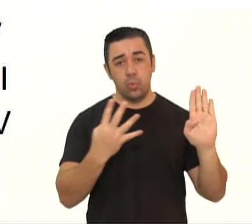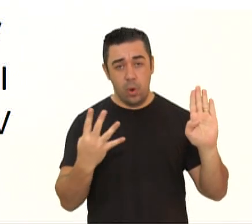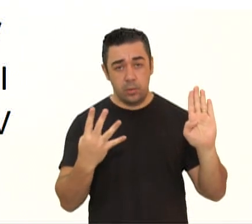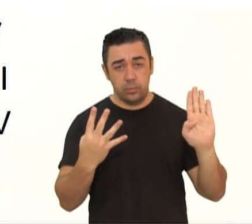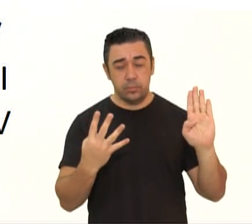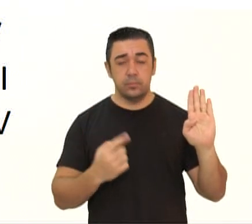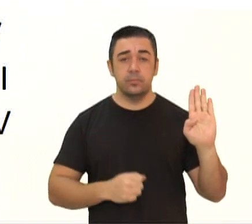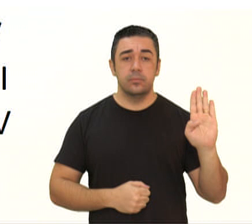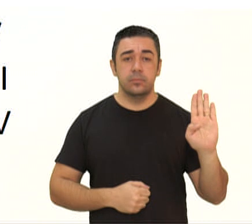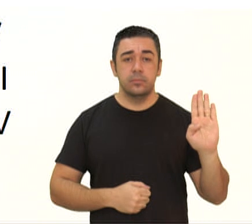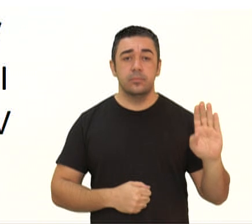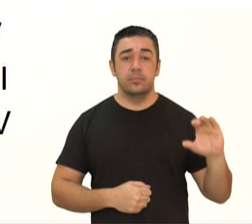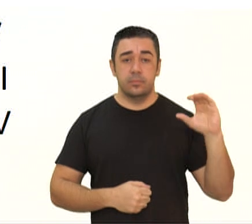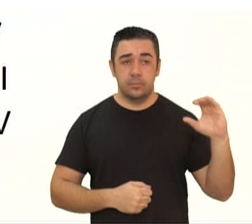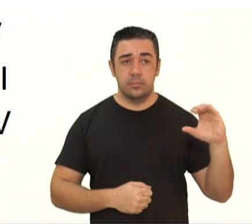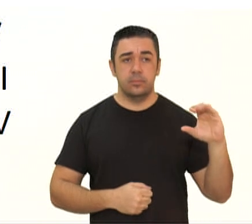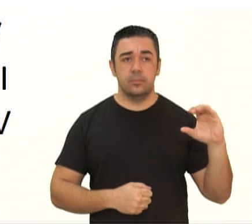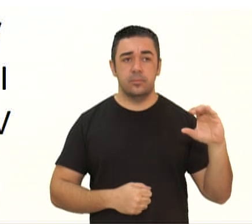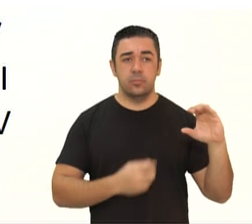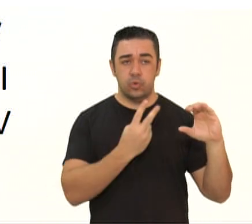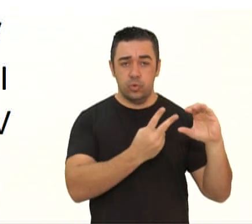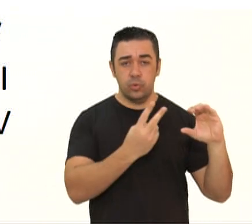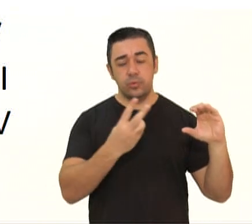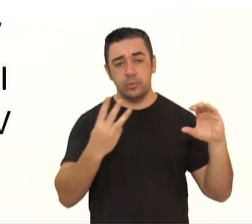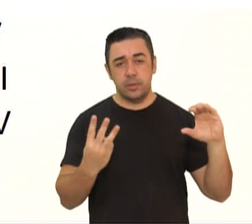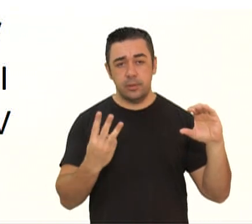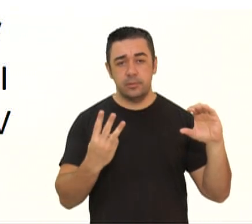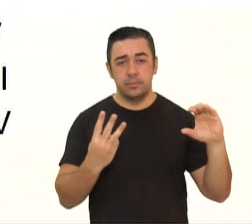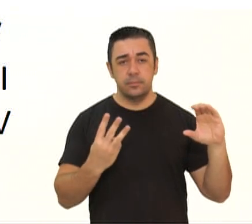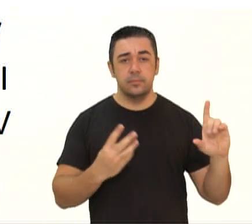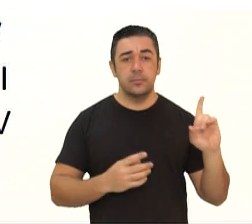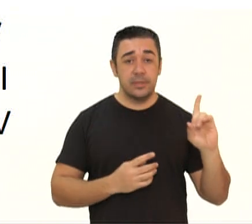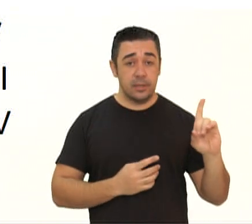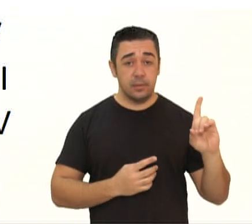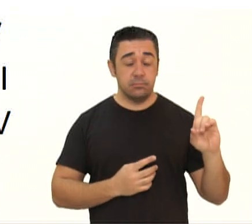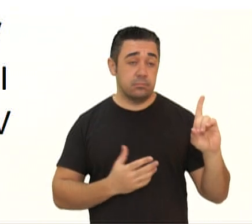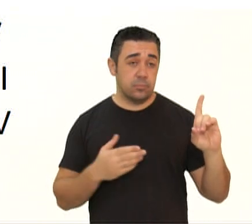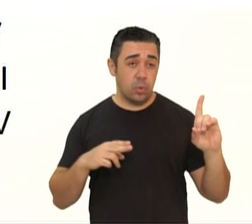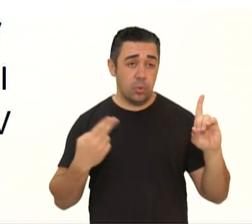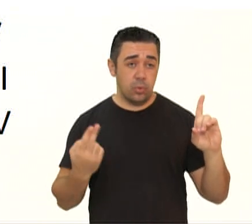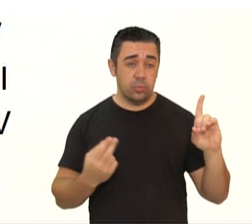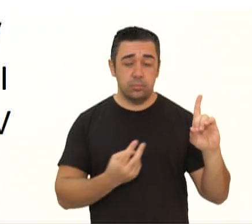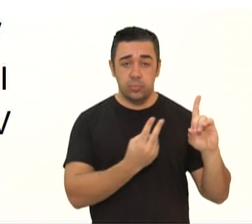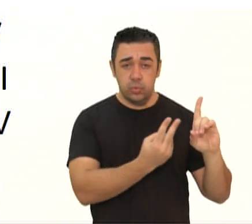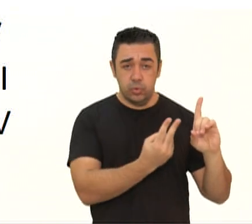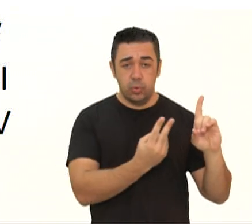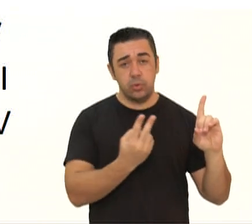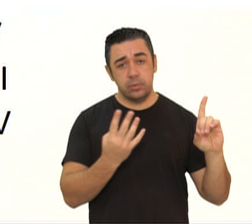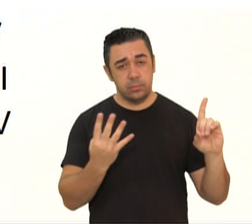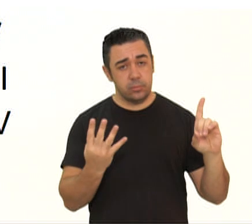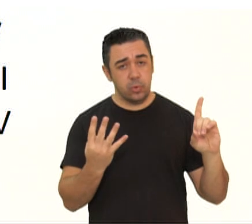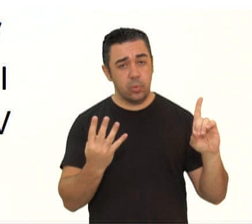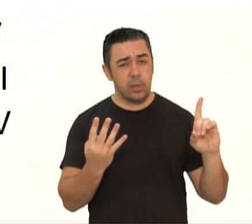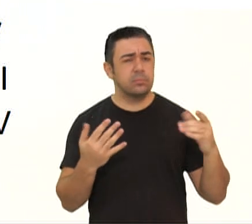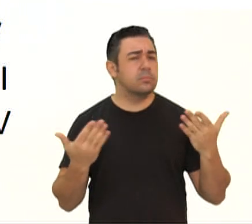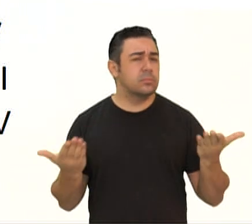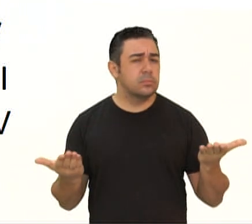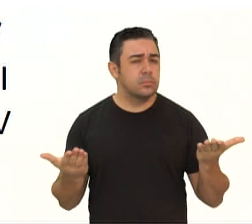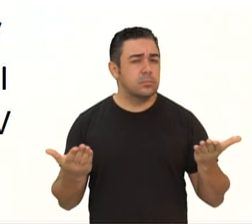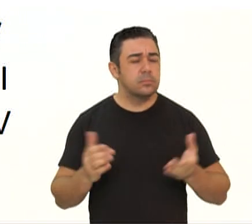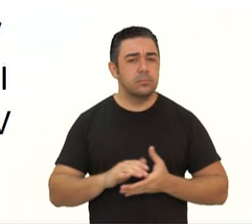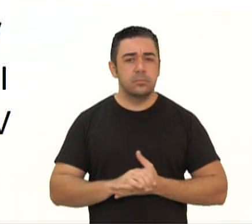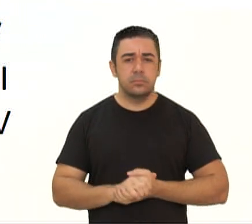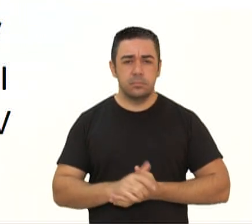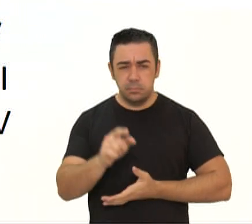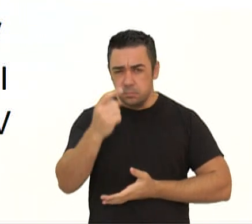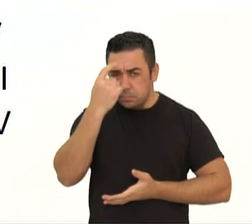e o 4. Na opção C, o 2 e o 3. Ou temos ainda a opção D, o 2 e o 4. E